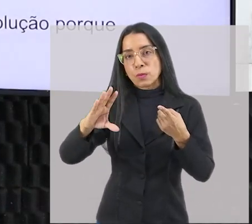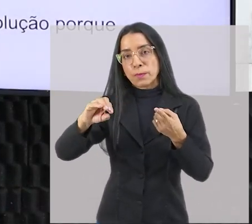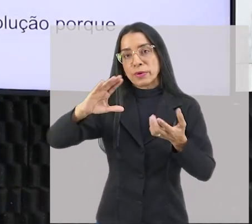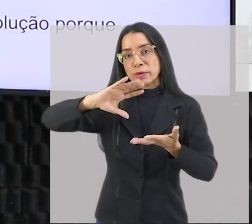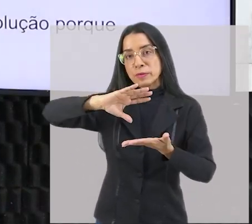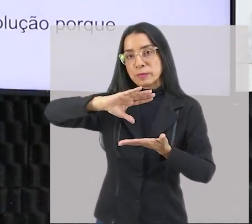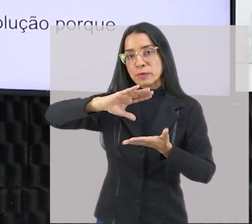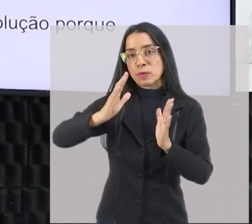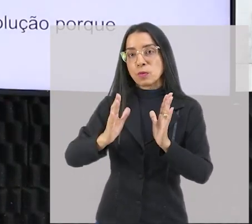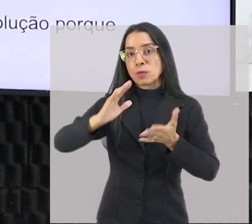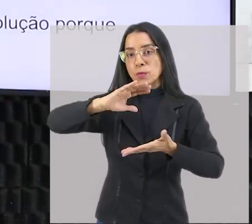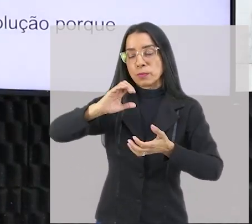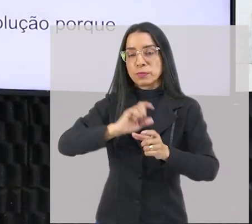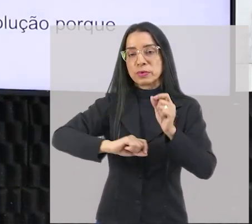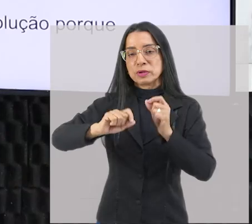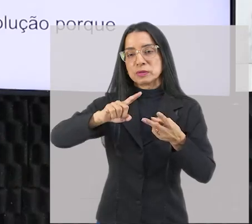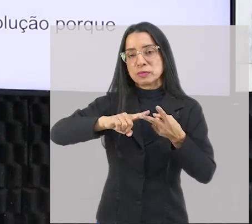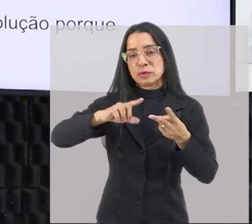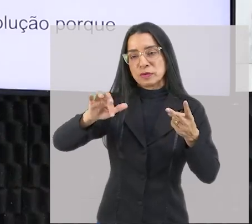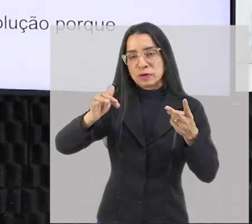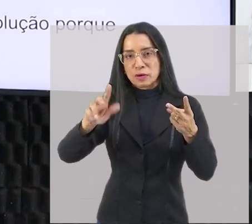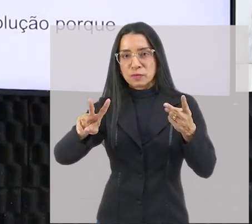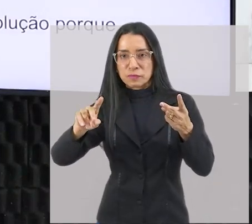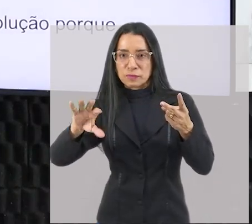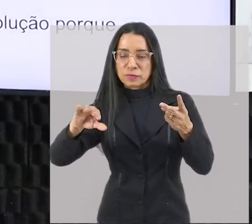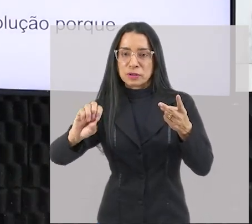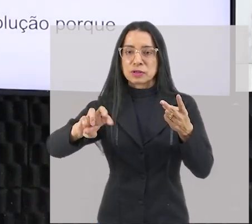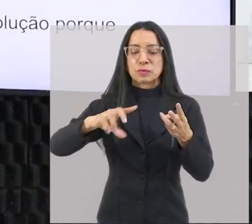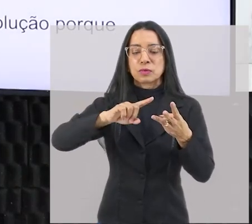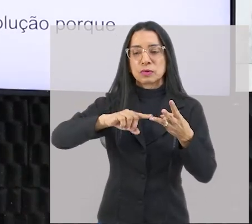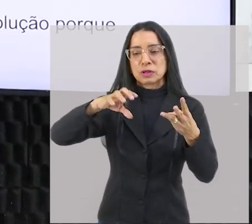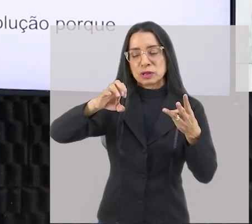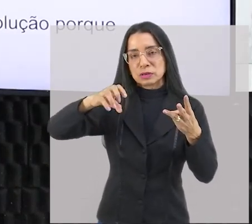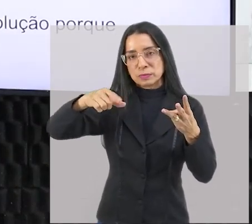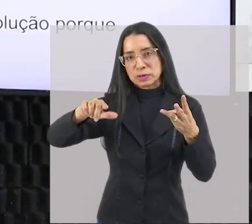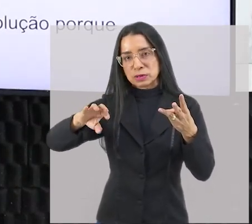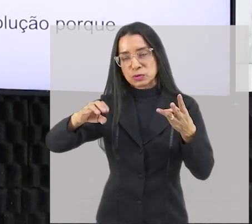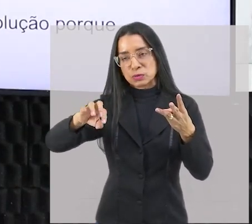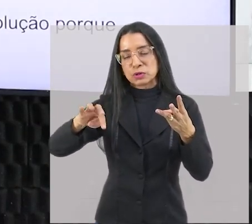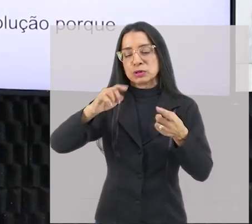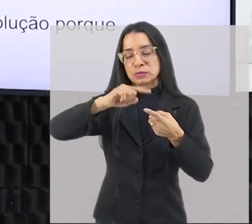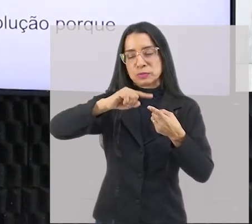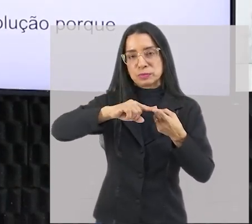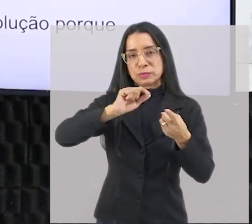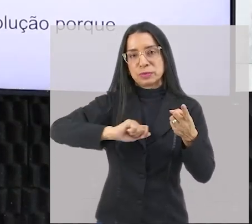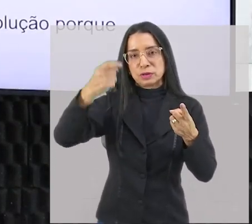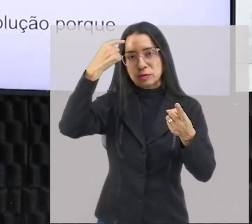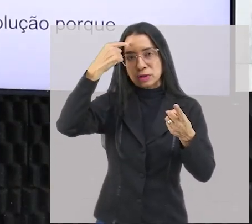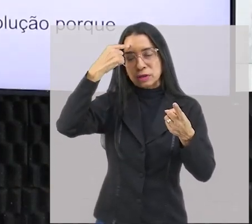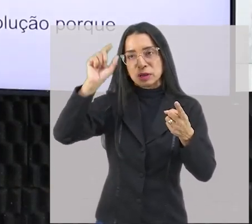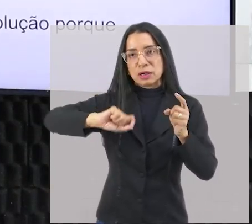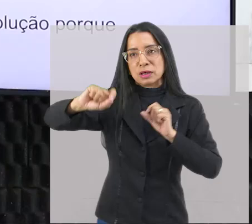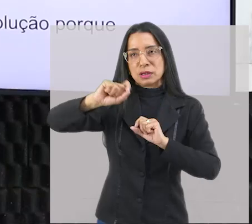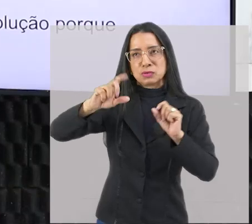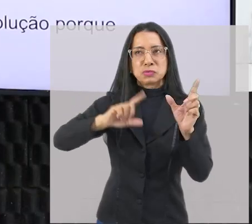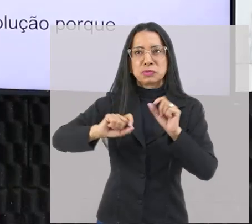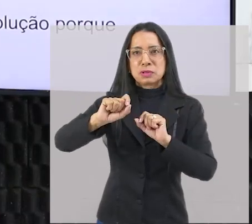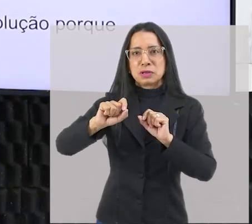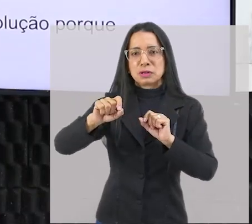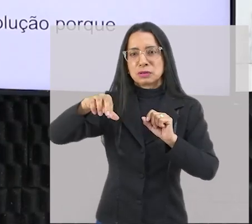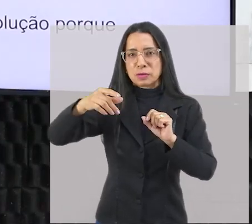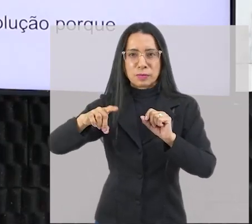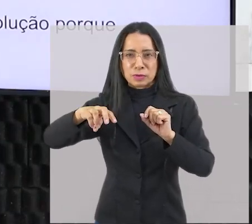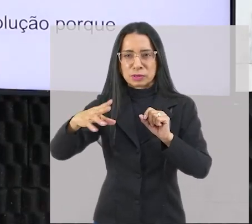cubismo persevera na ideia da geometrização. O fauvismo persevera na ideia de cores. E o